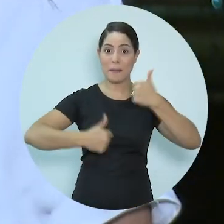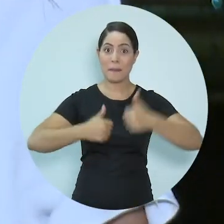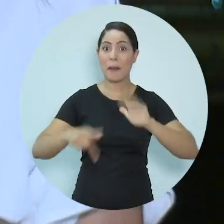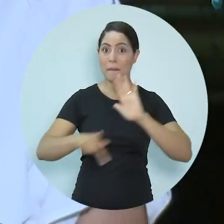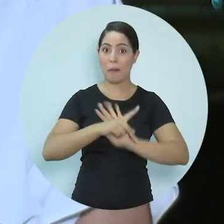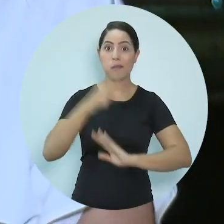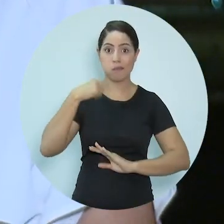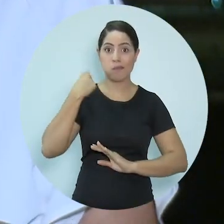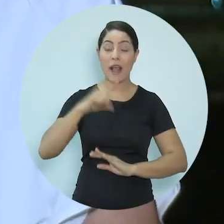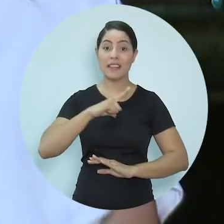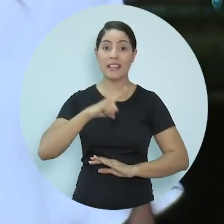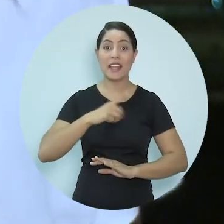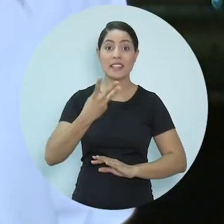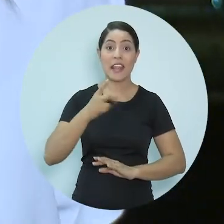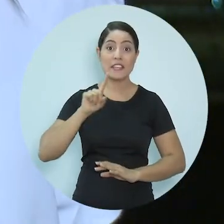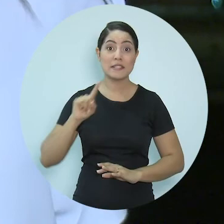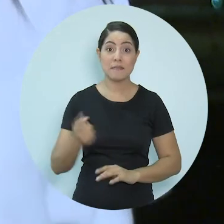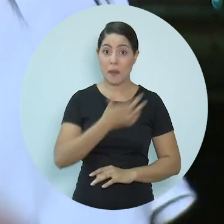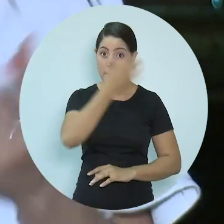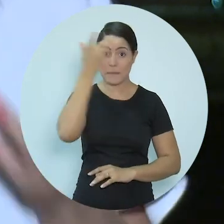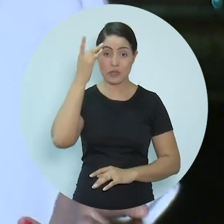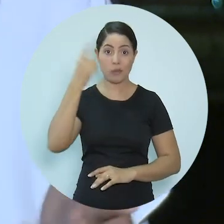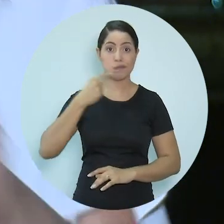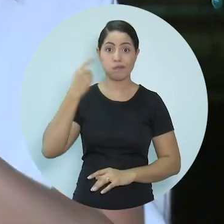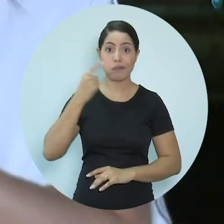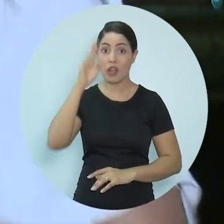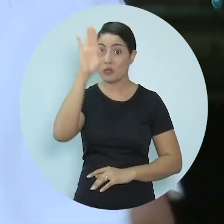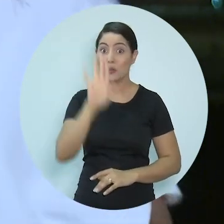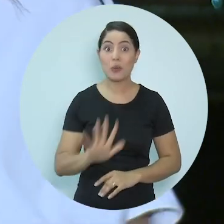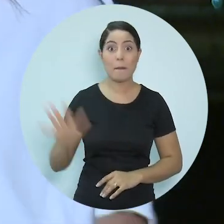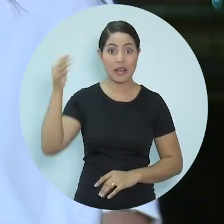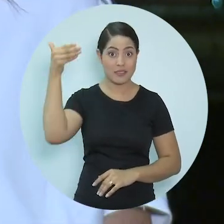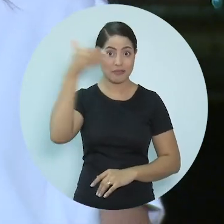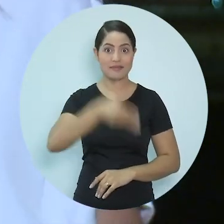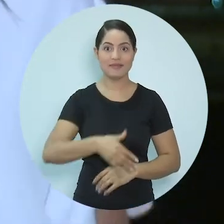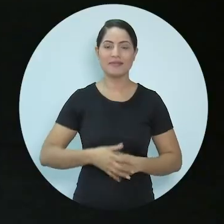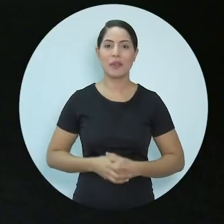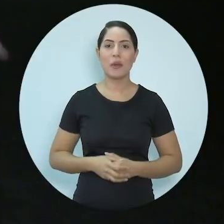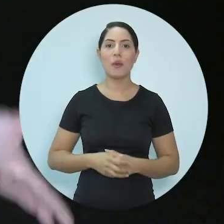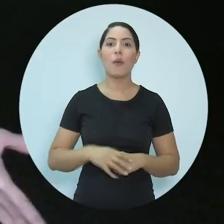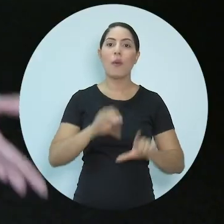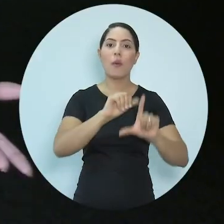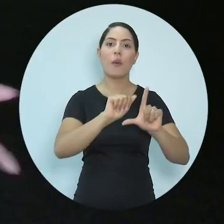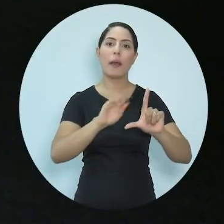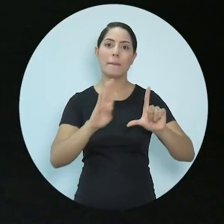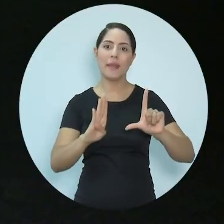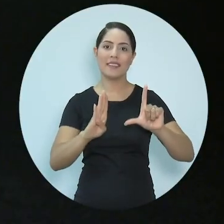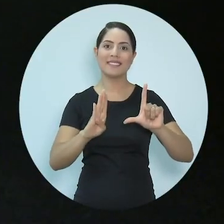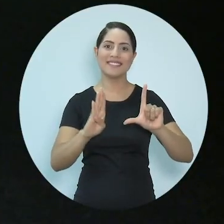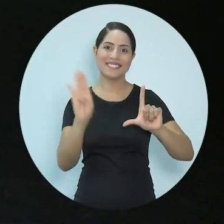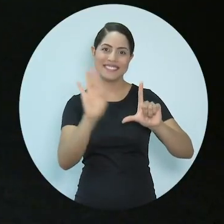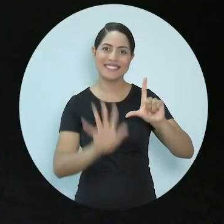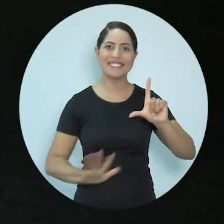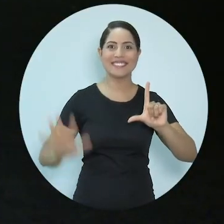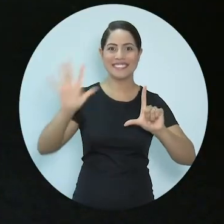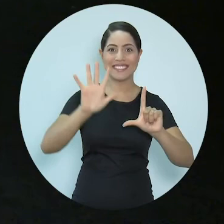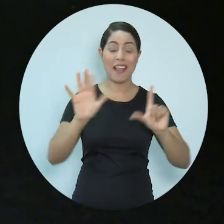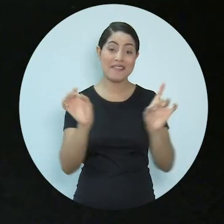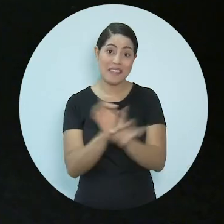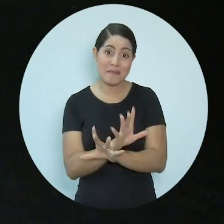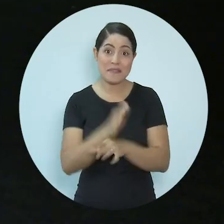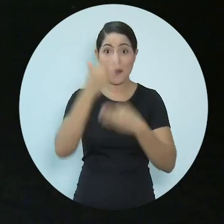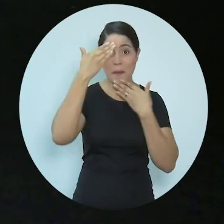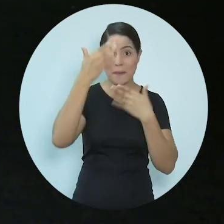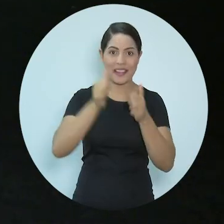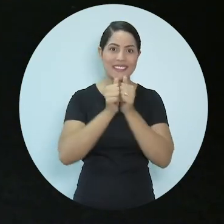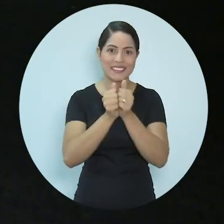da Advocacia recebam mais de 3.000 advogados e advogadas de todo o país. E este OAB Nacional fica por aqui. Obrigada por